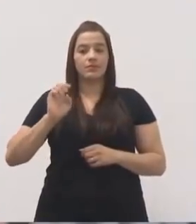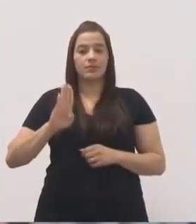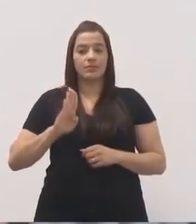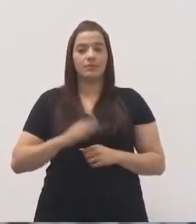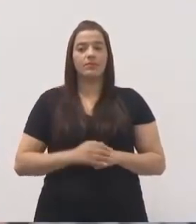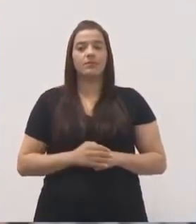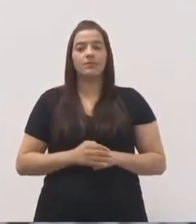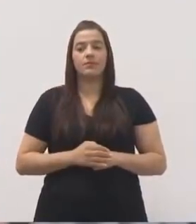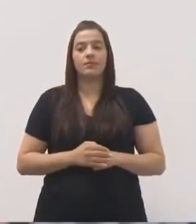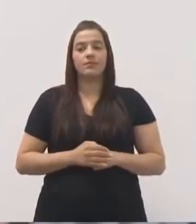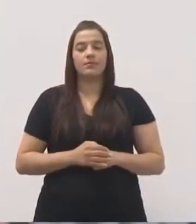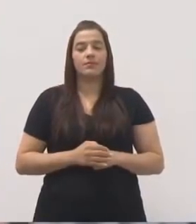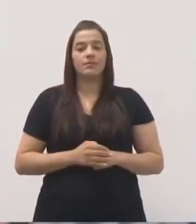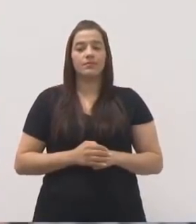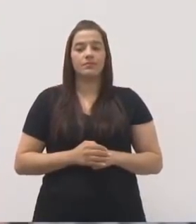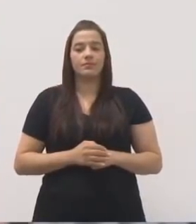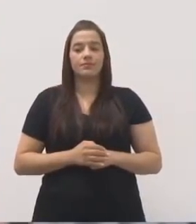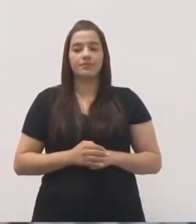Uhum.